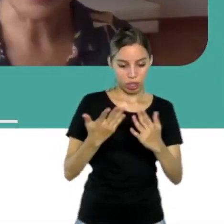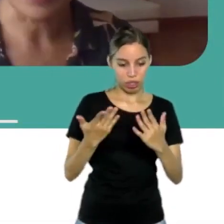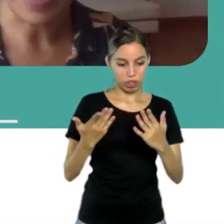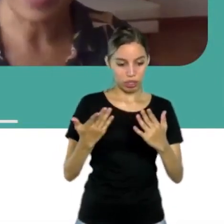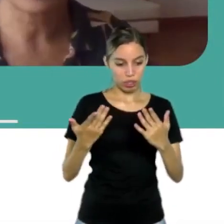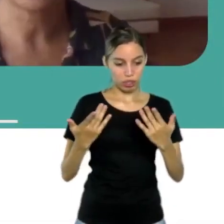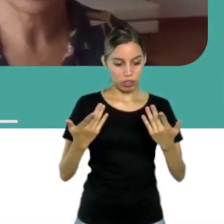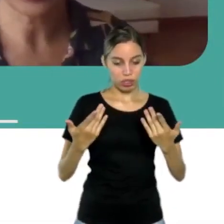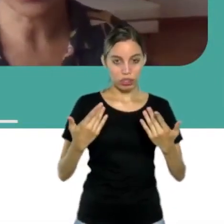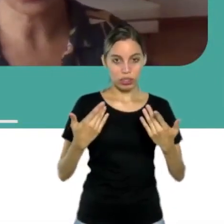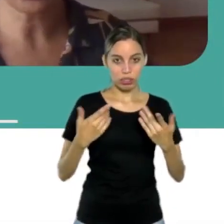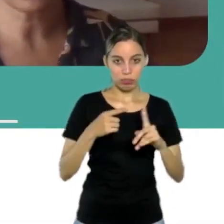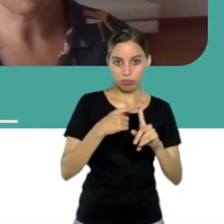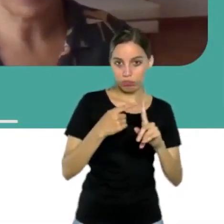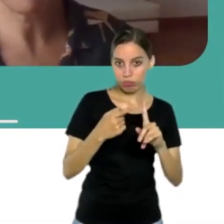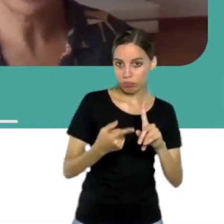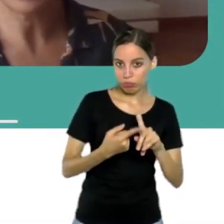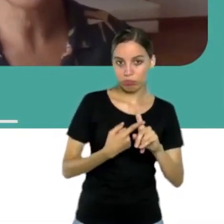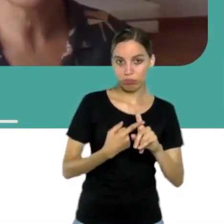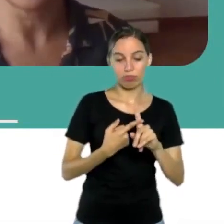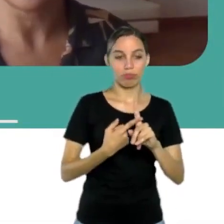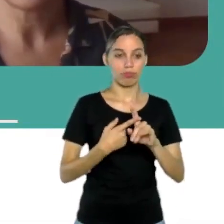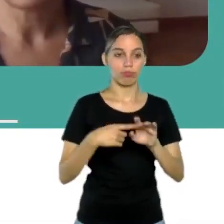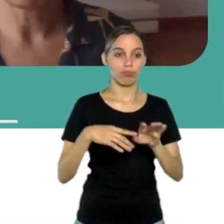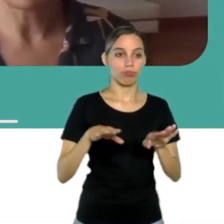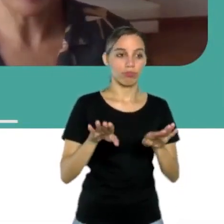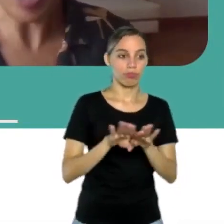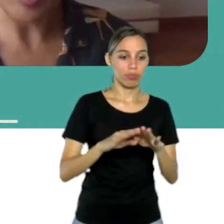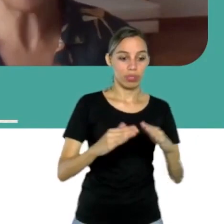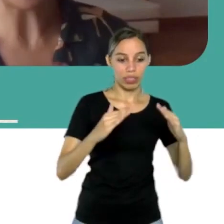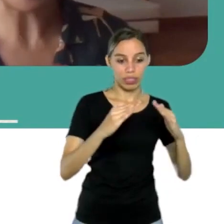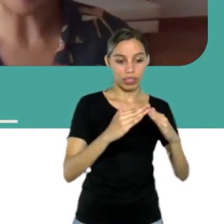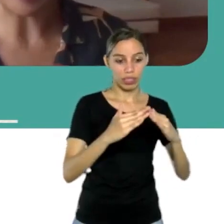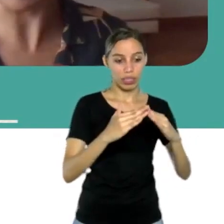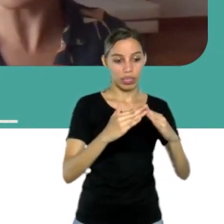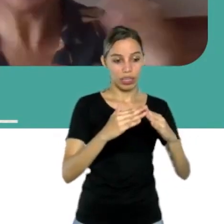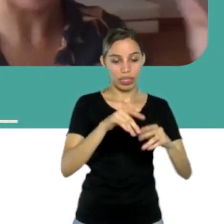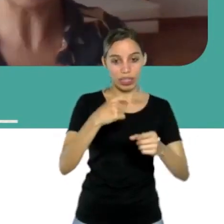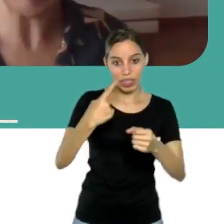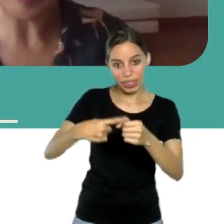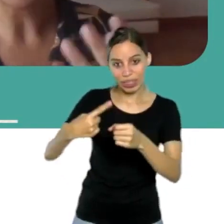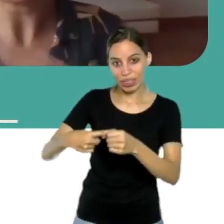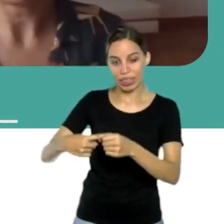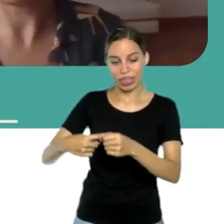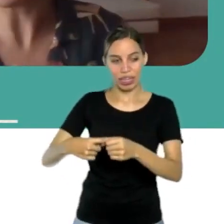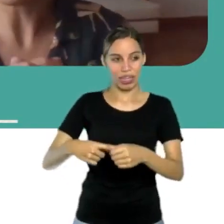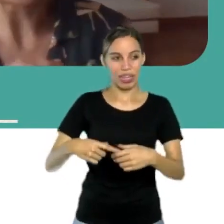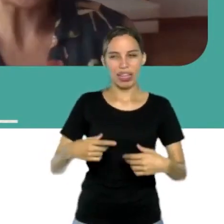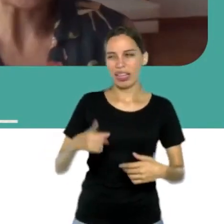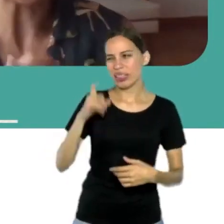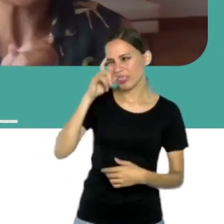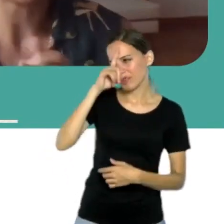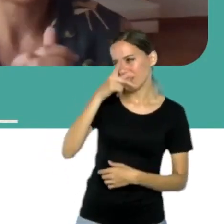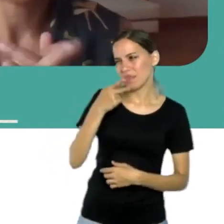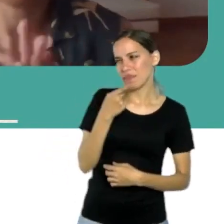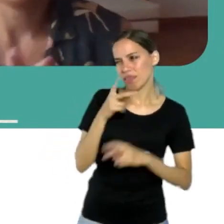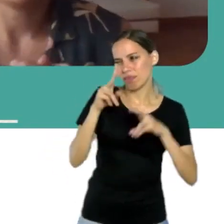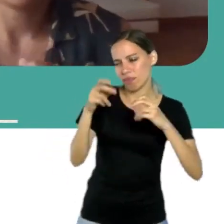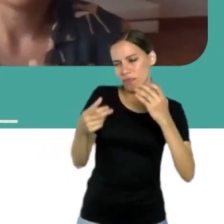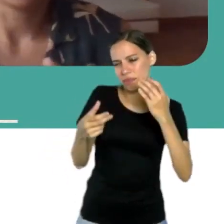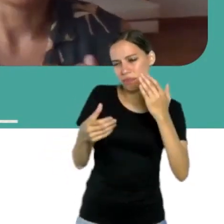da própria cidade. Eu acho que isso tudo está permeado ali, mas eu acho difícil falar assim, esse livro fala disso,